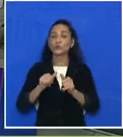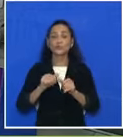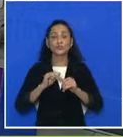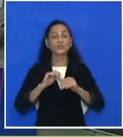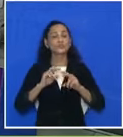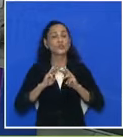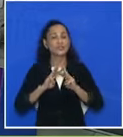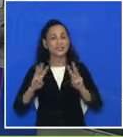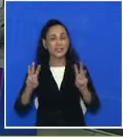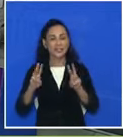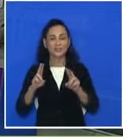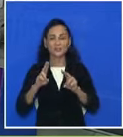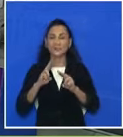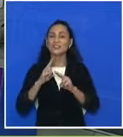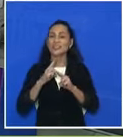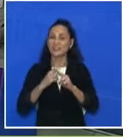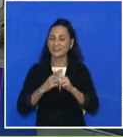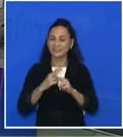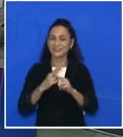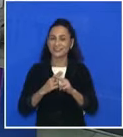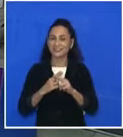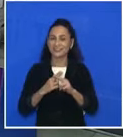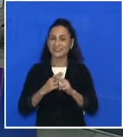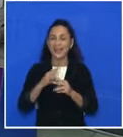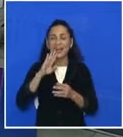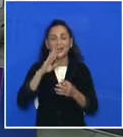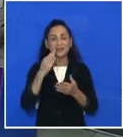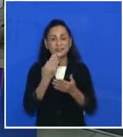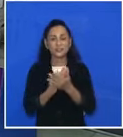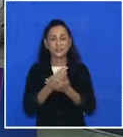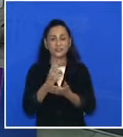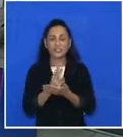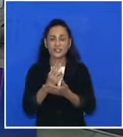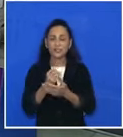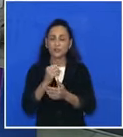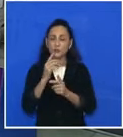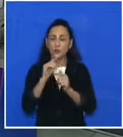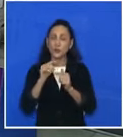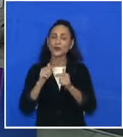através do site das Loterias Caixa. Acredite sempre e muito boa sorte.